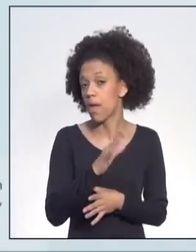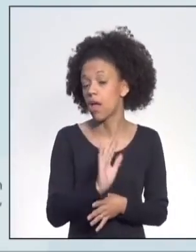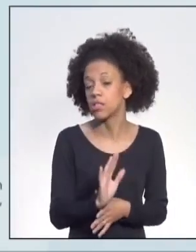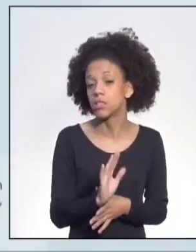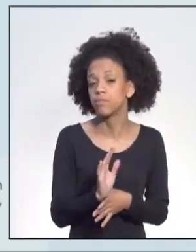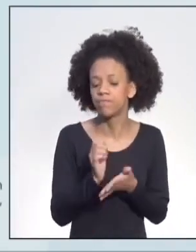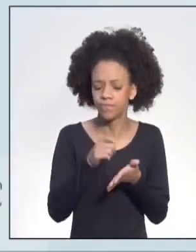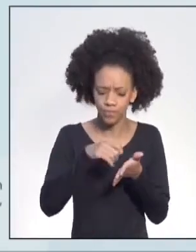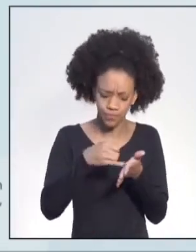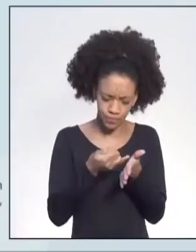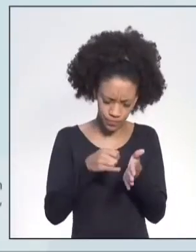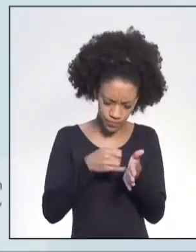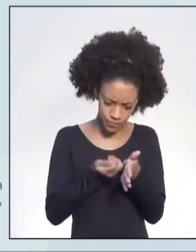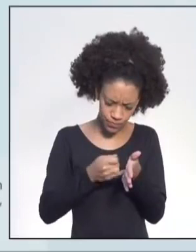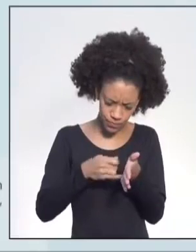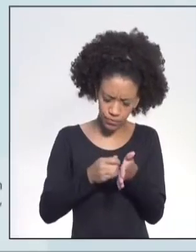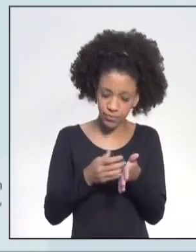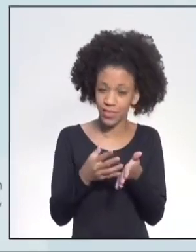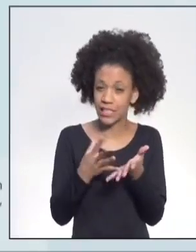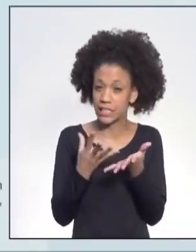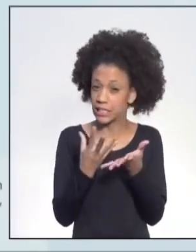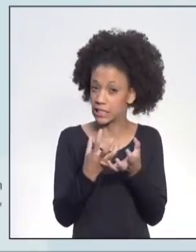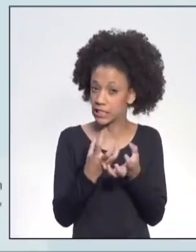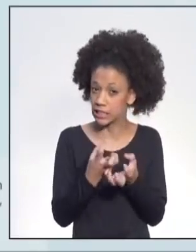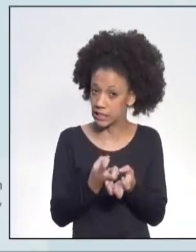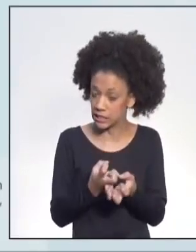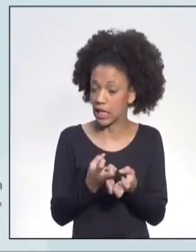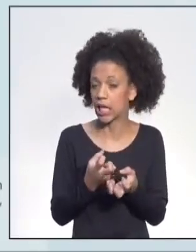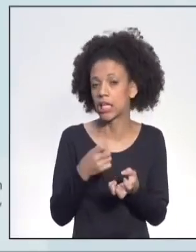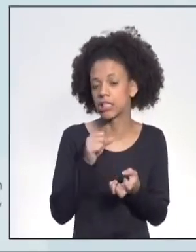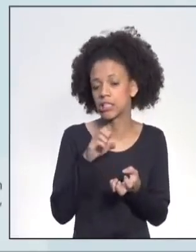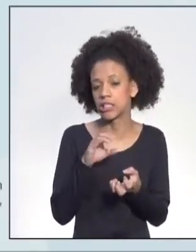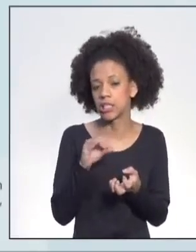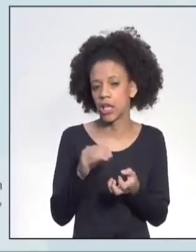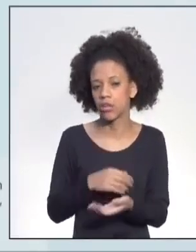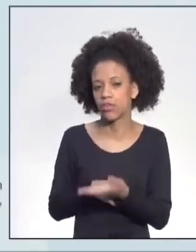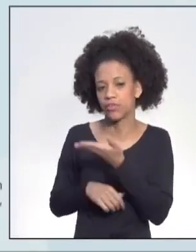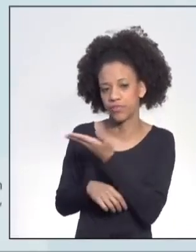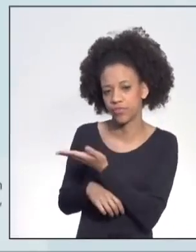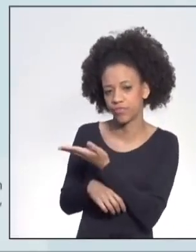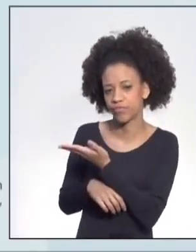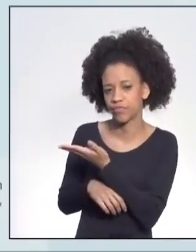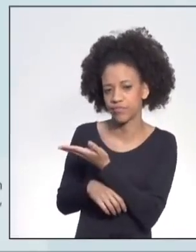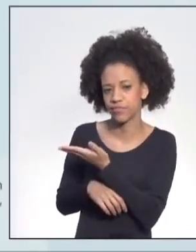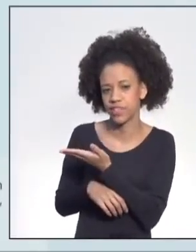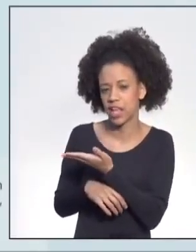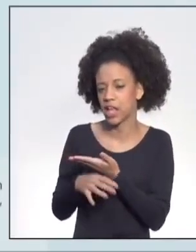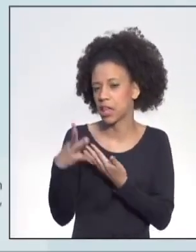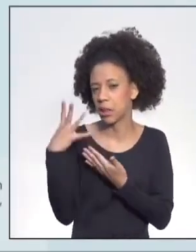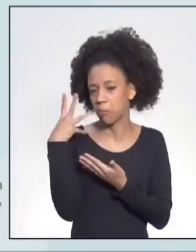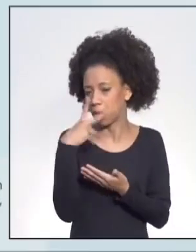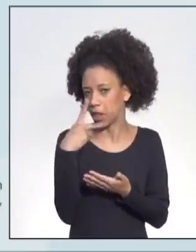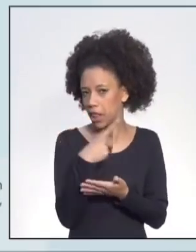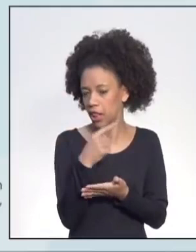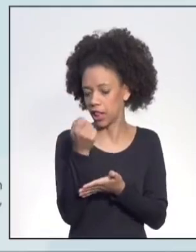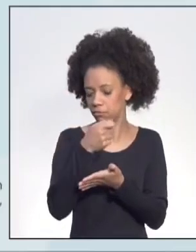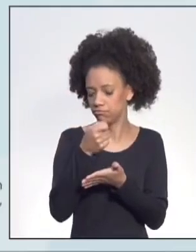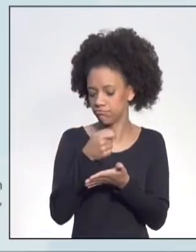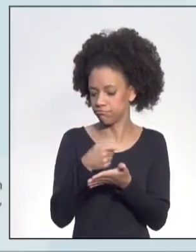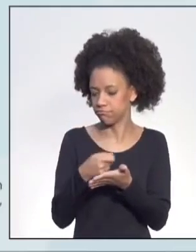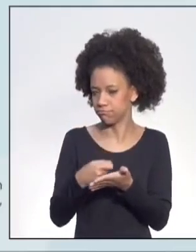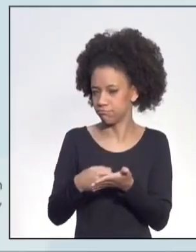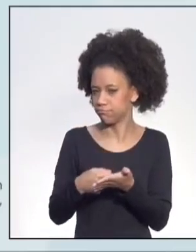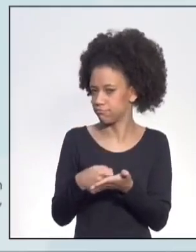aí, ao secar esse modelo, ficava essa coisa bonita aí que vocês estão vendo, toda escrita, toda